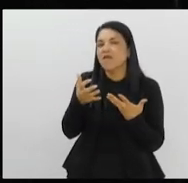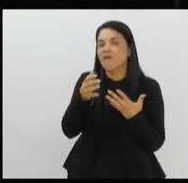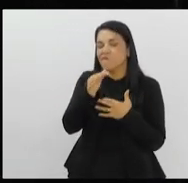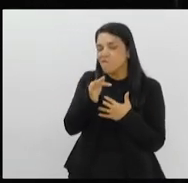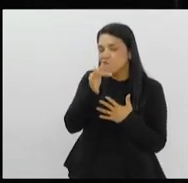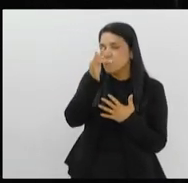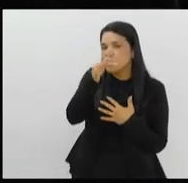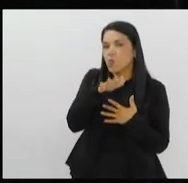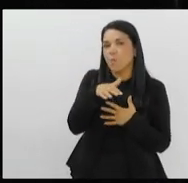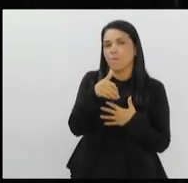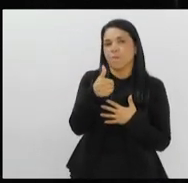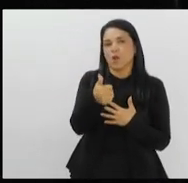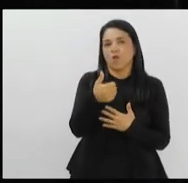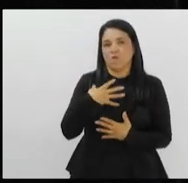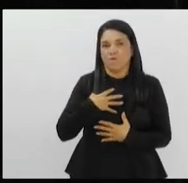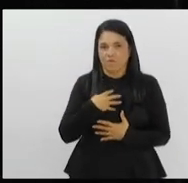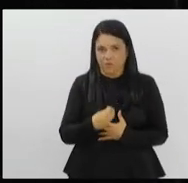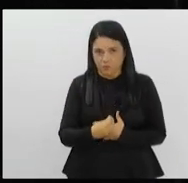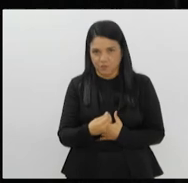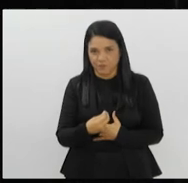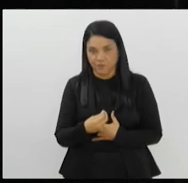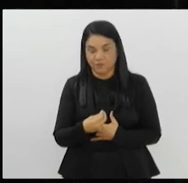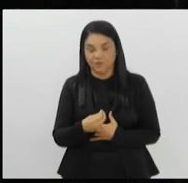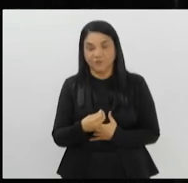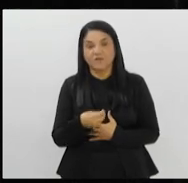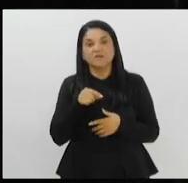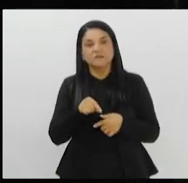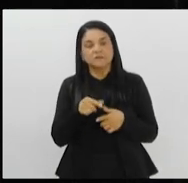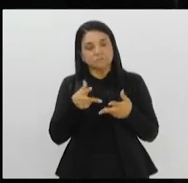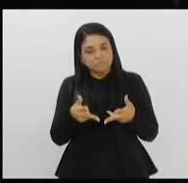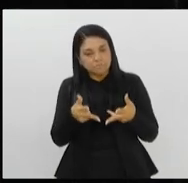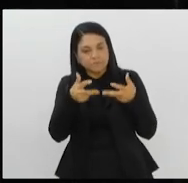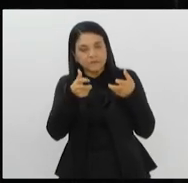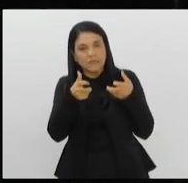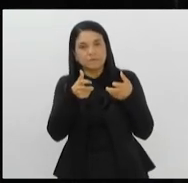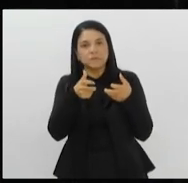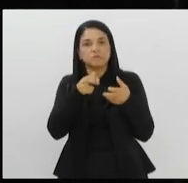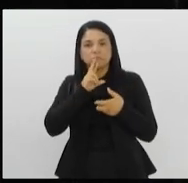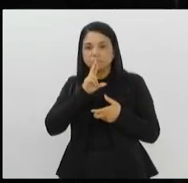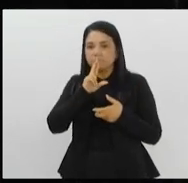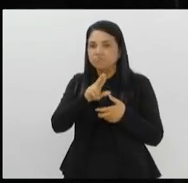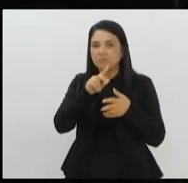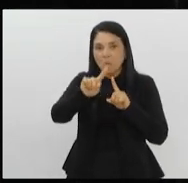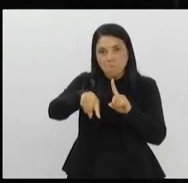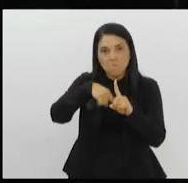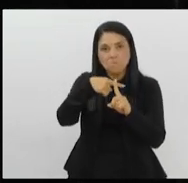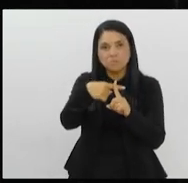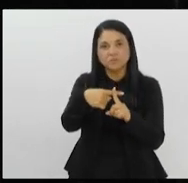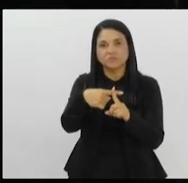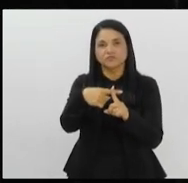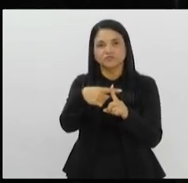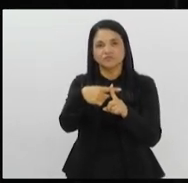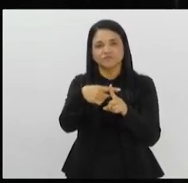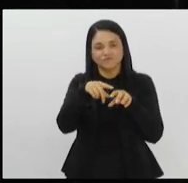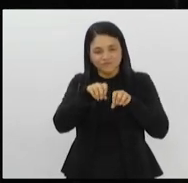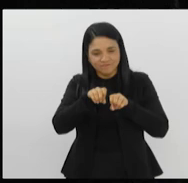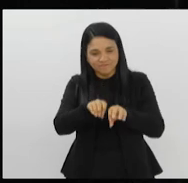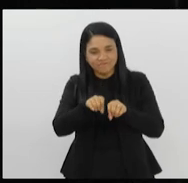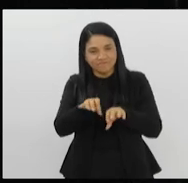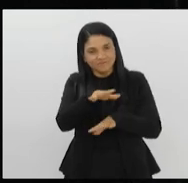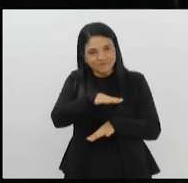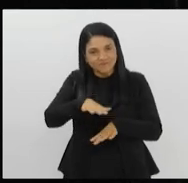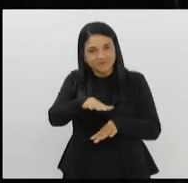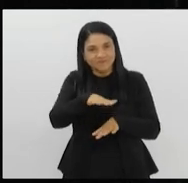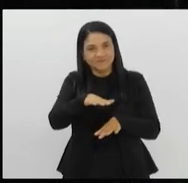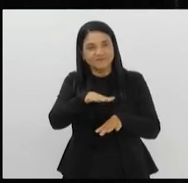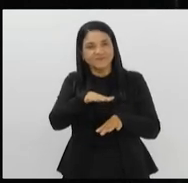futuro melhor para os seus filhos. E quando se vê um resultado tão positivo na educação, a